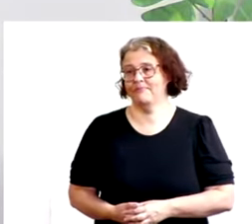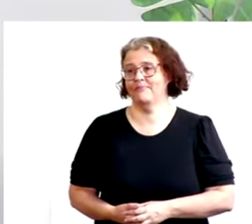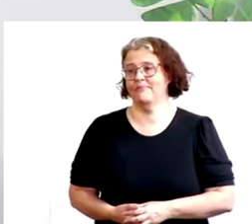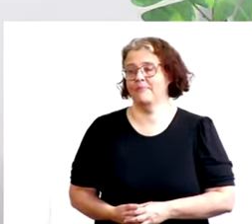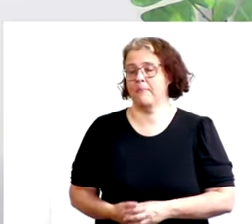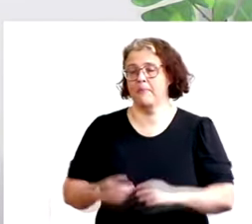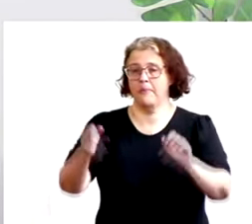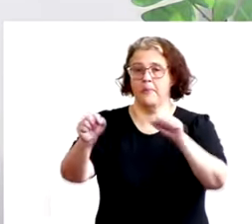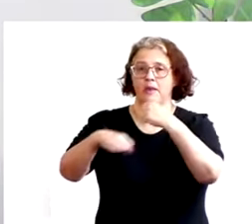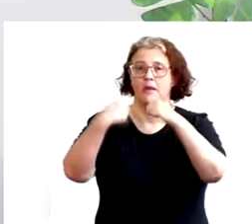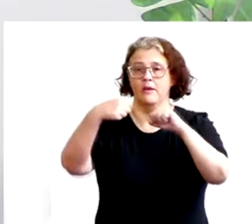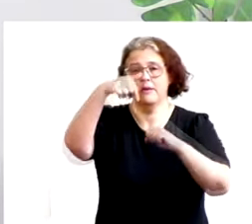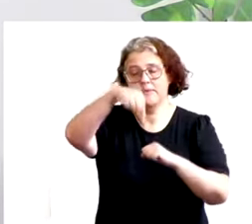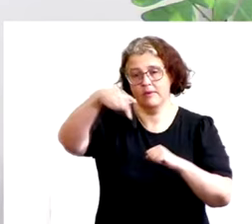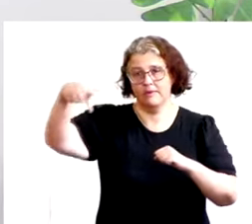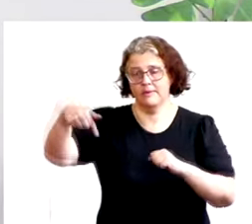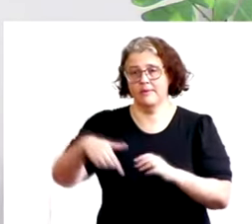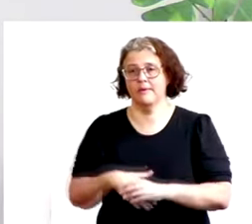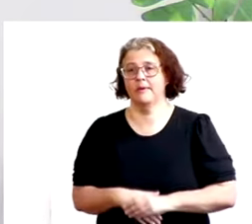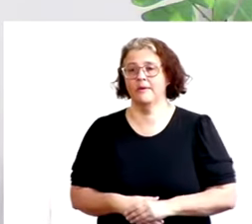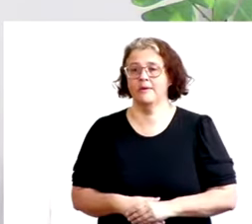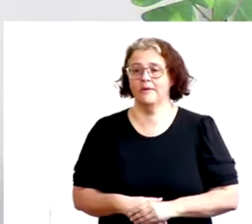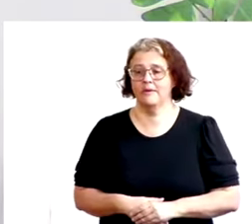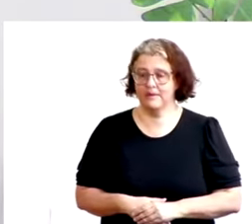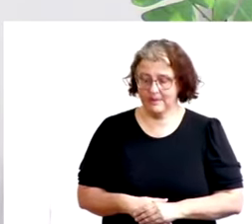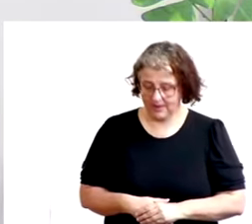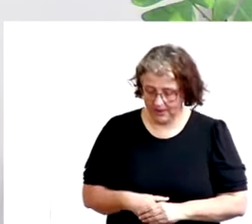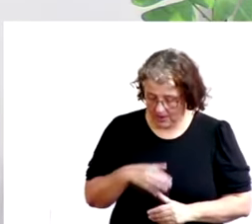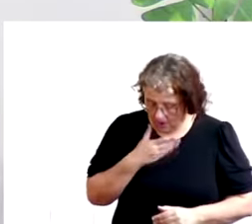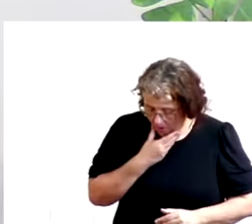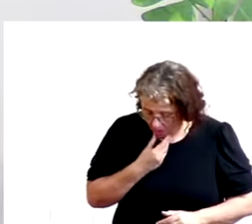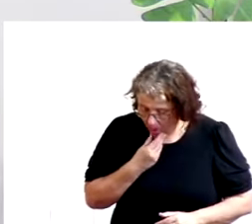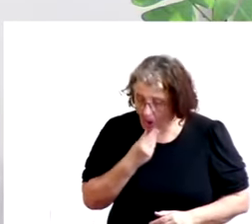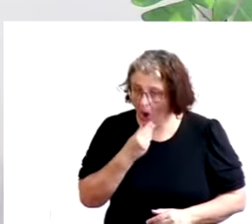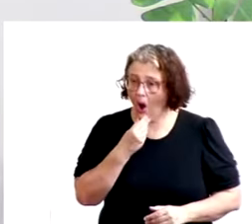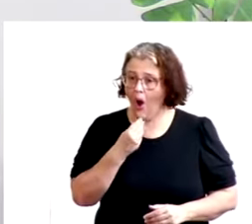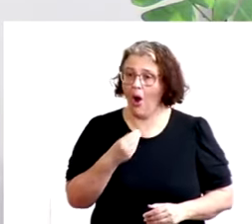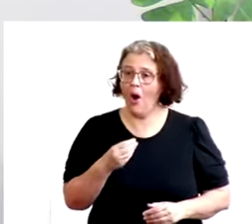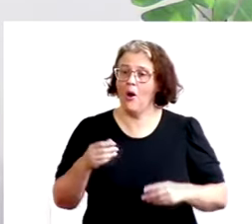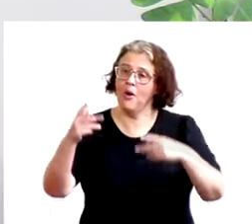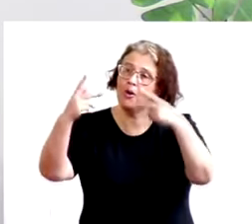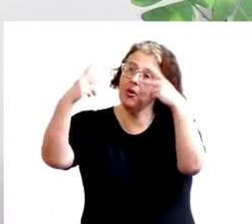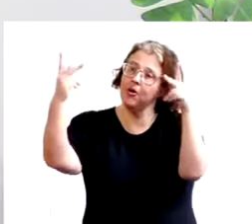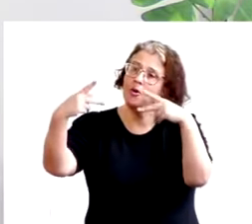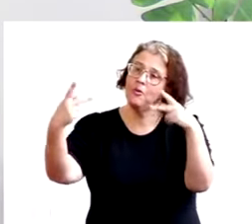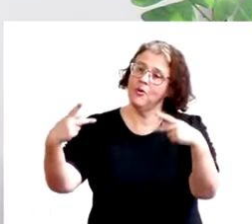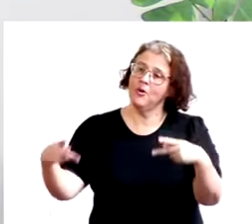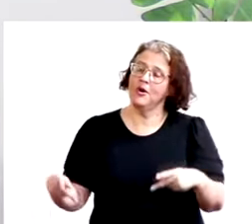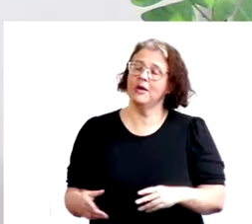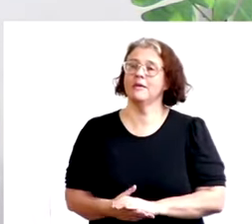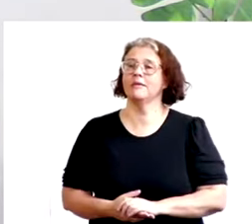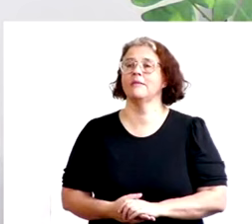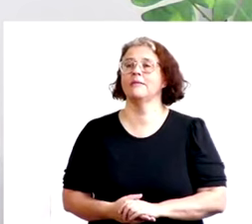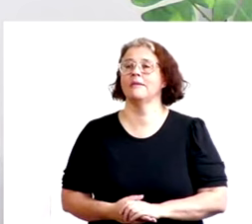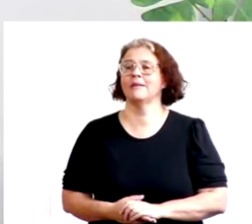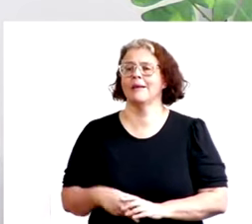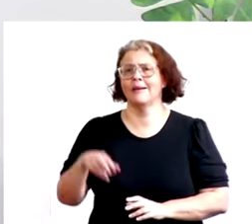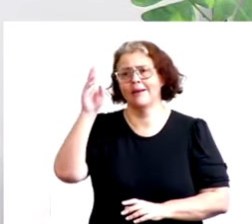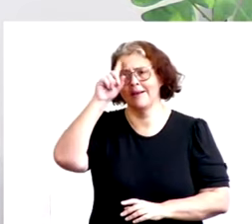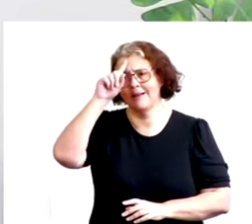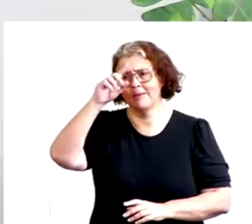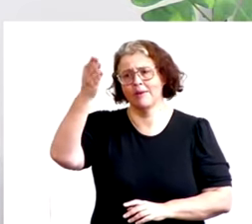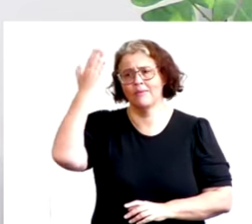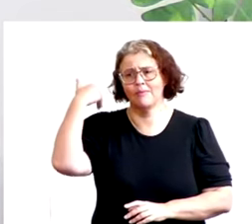no Salmo 77 este honesto poeta de Israel está lembrando do passado